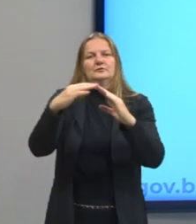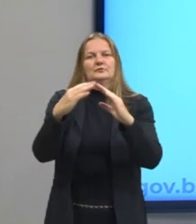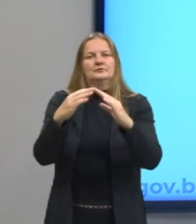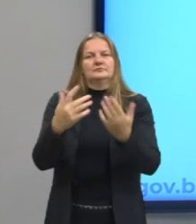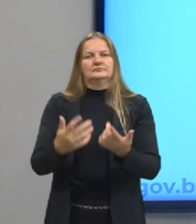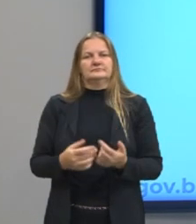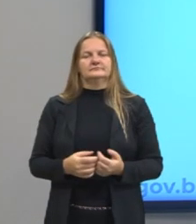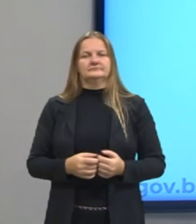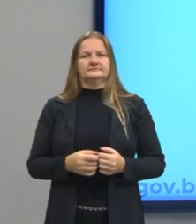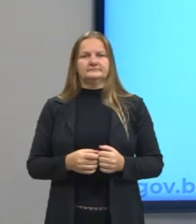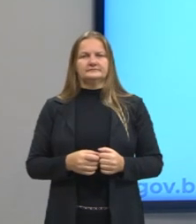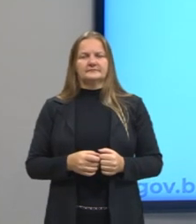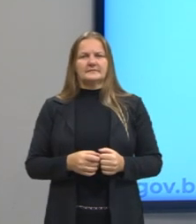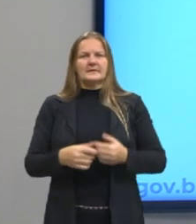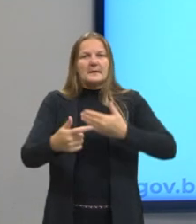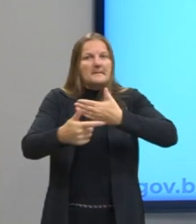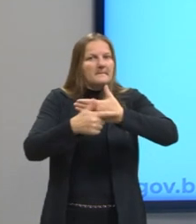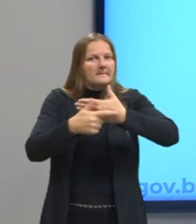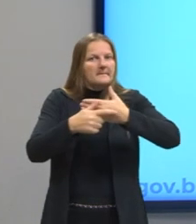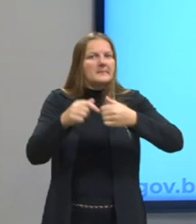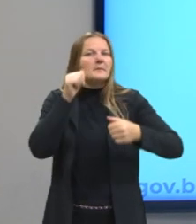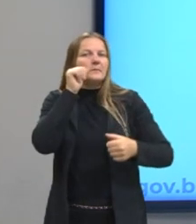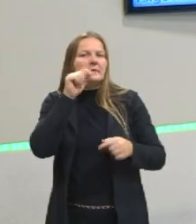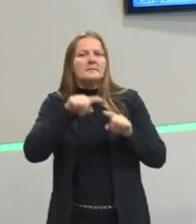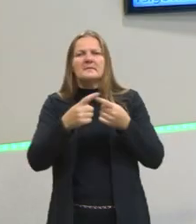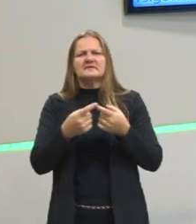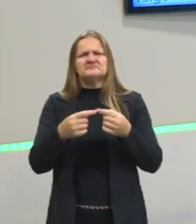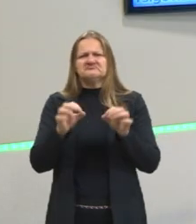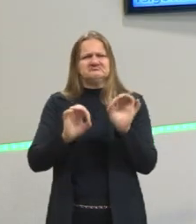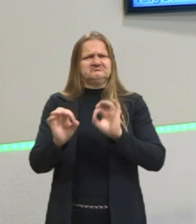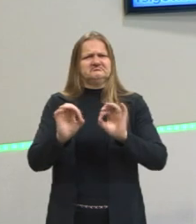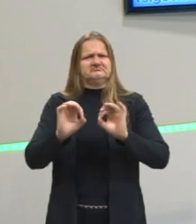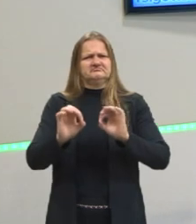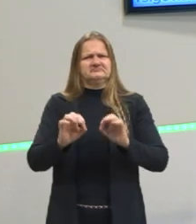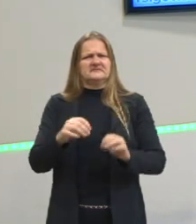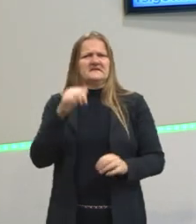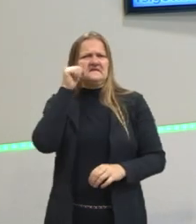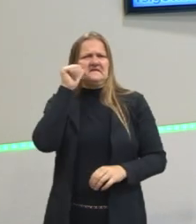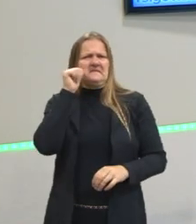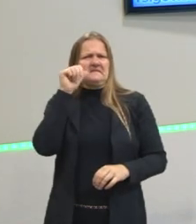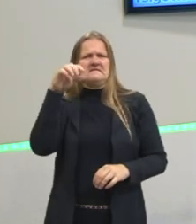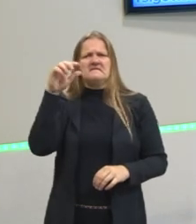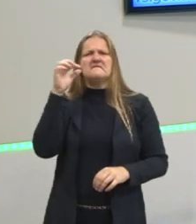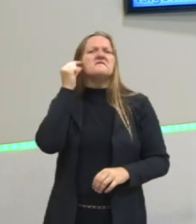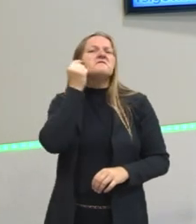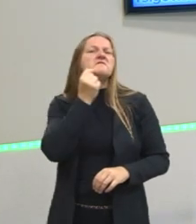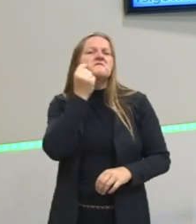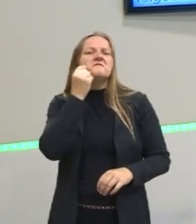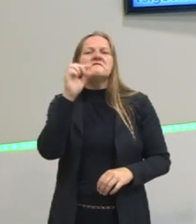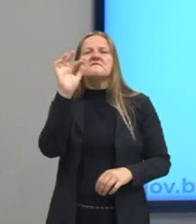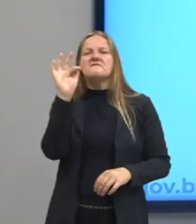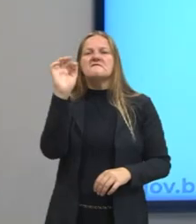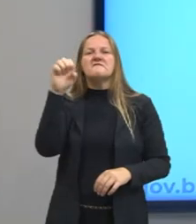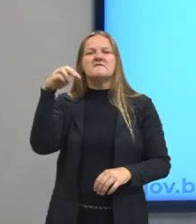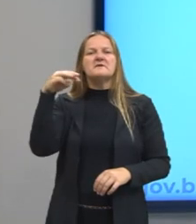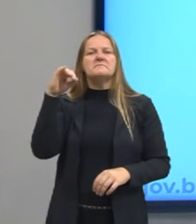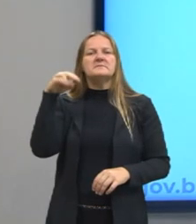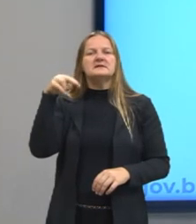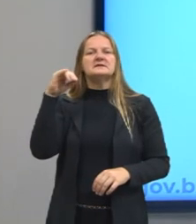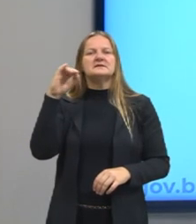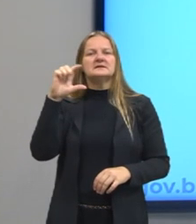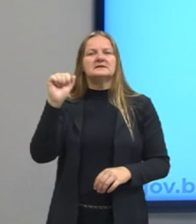apesar de falar do papel da mulher não fala sobre a sua feminilidade né B